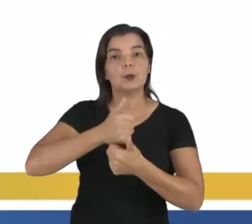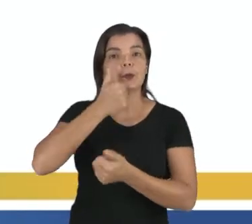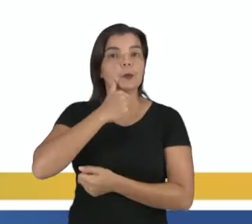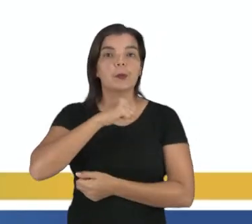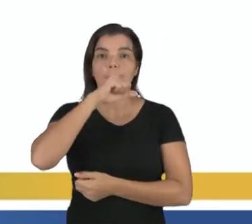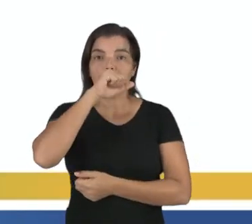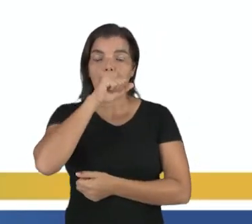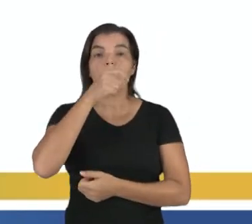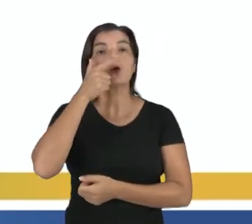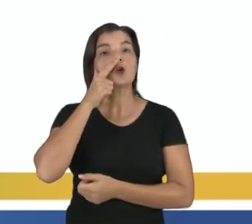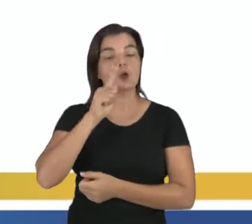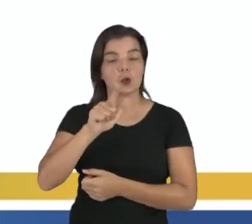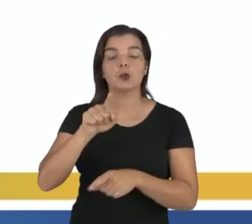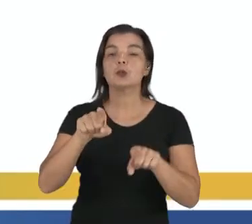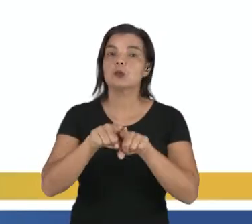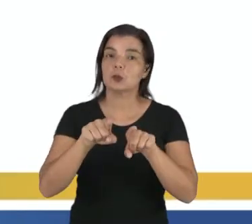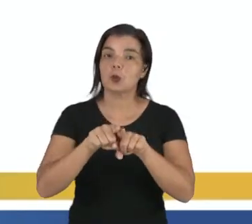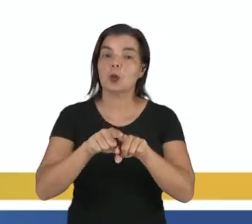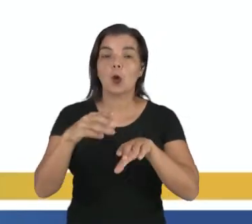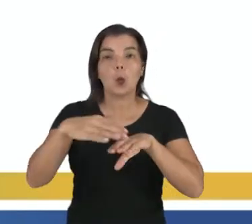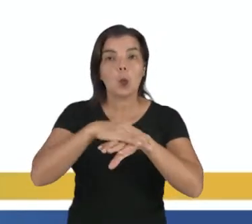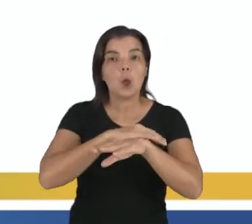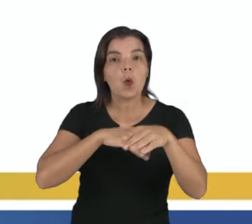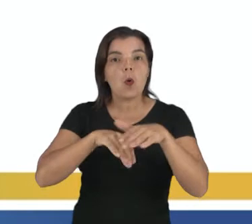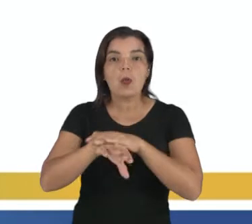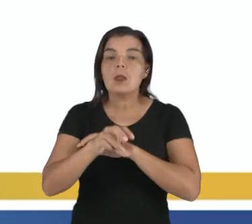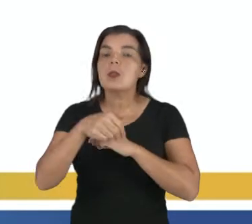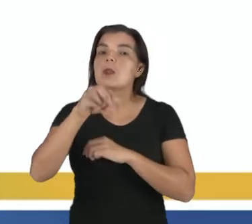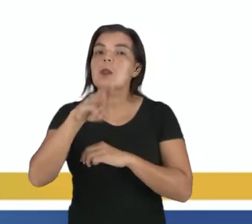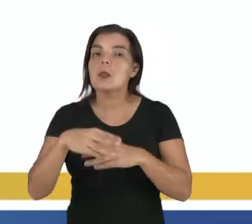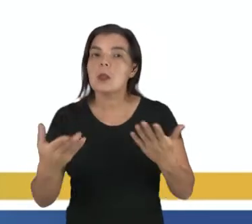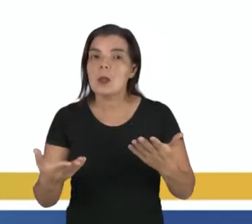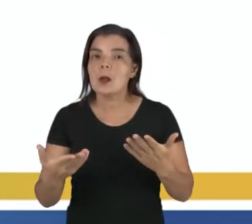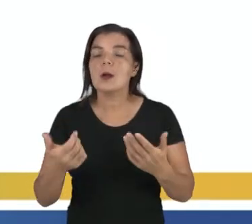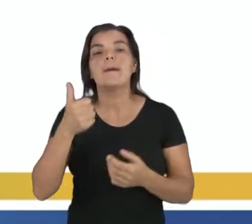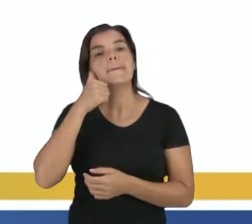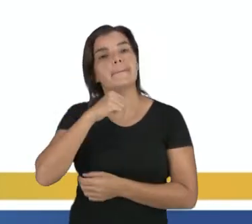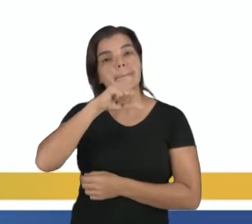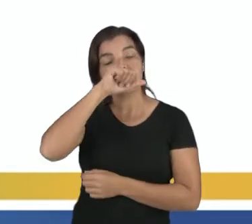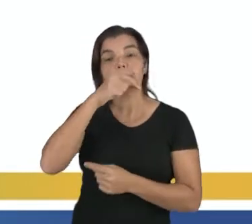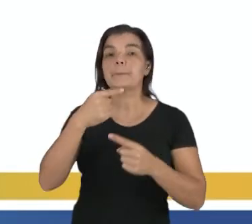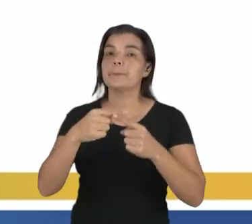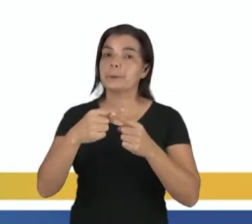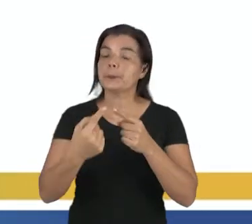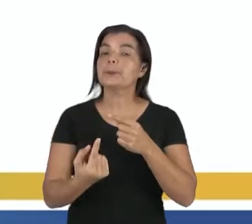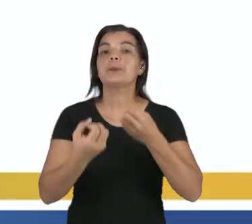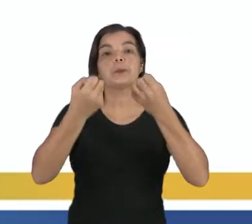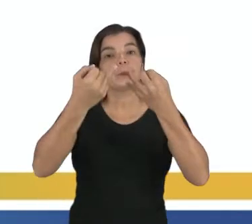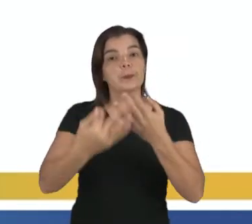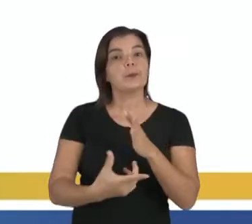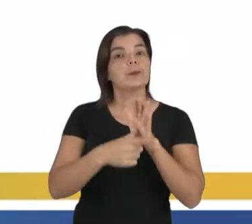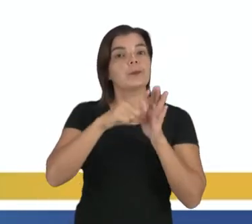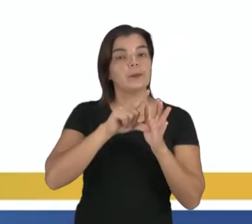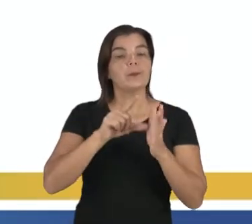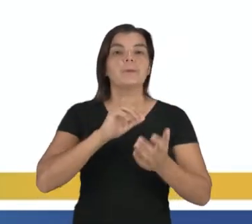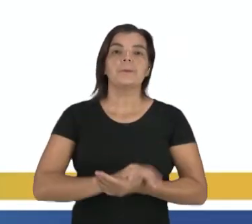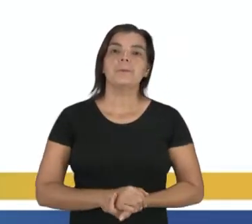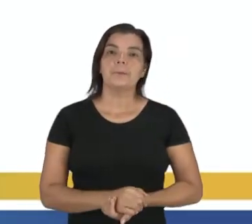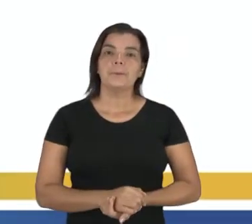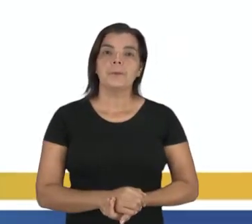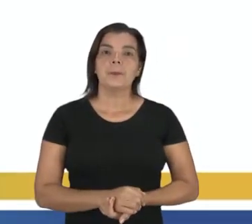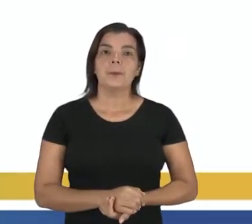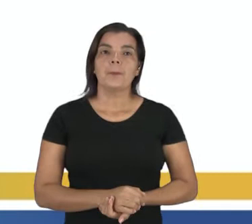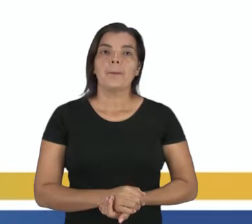mãe. Ela conseguia enfiar as mãos nuas, sem luvas. Ela quem? A mãe, porque foi citada anteriormente. Olhem